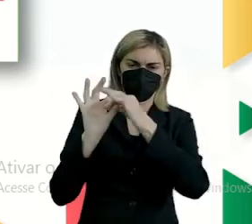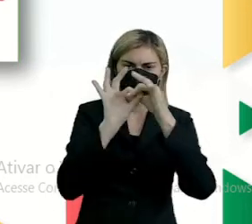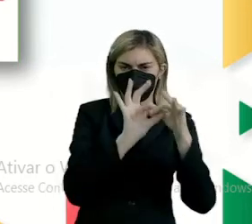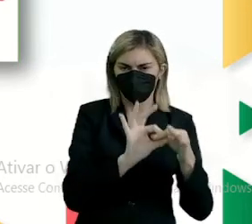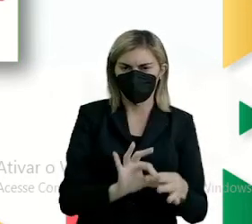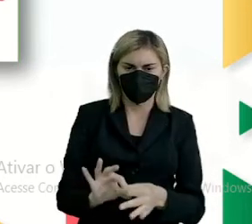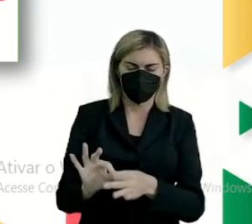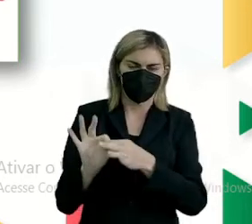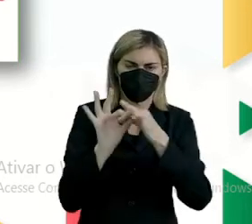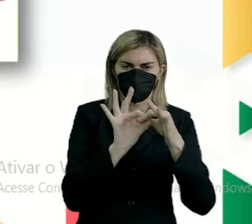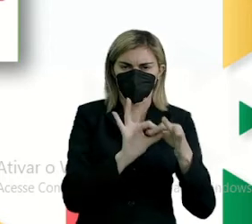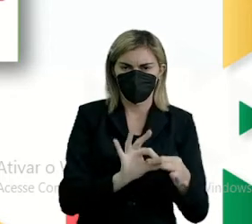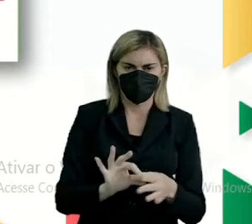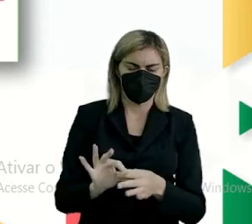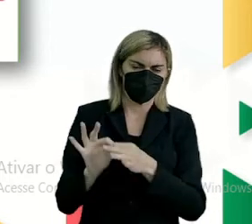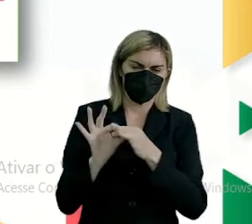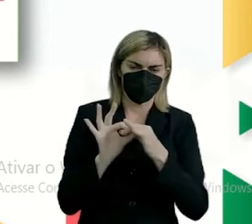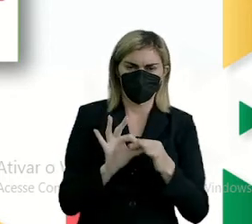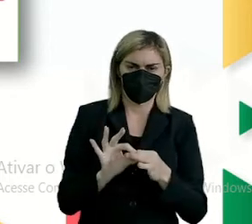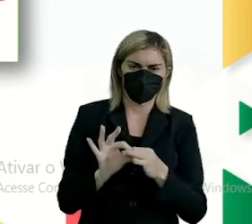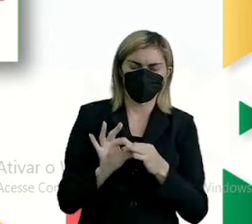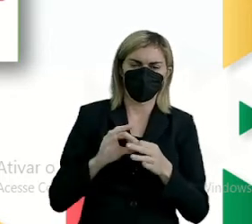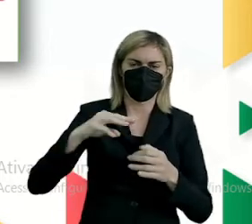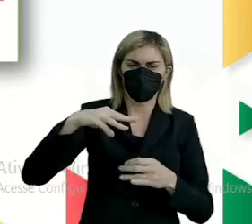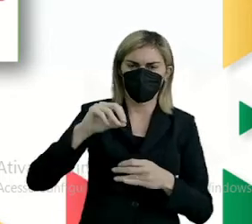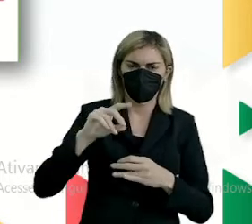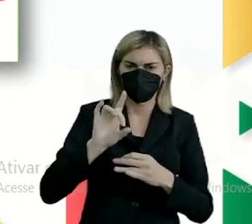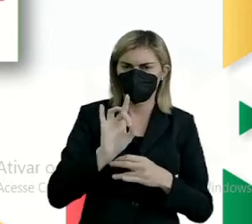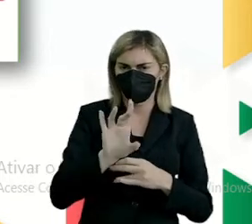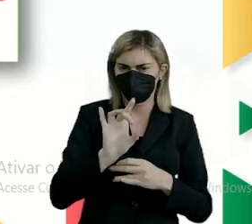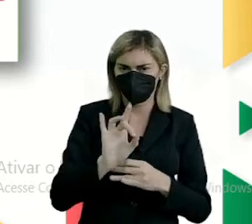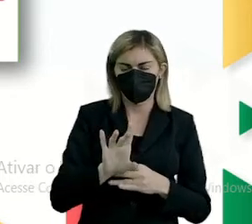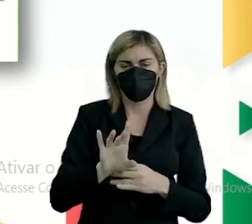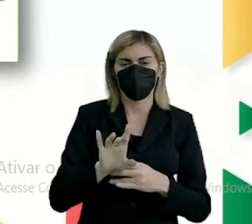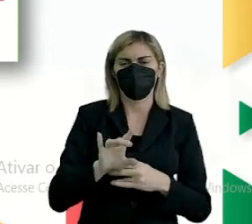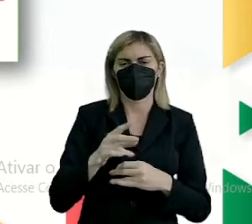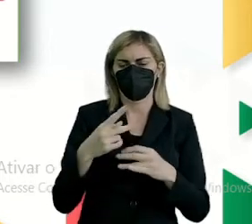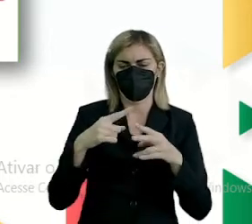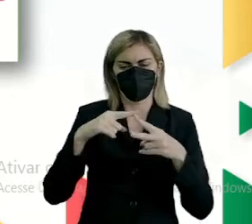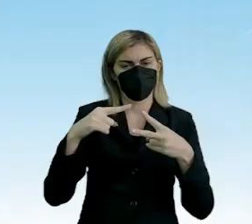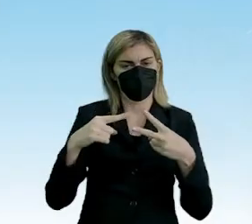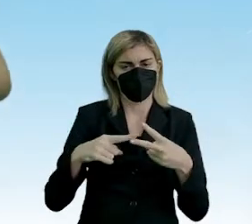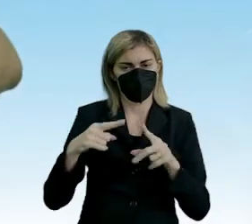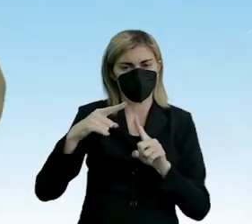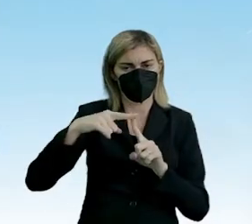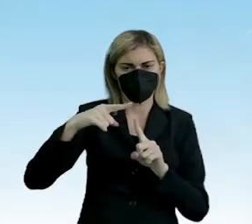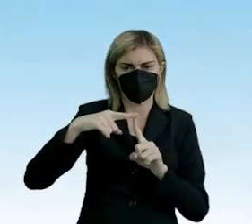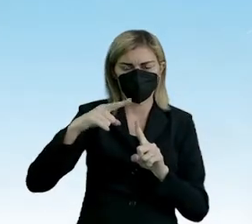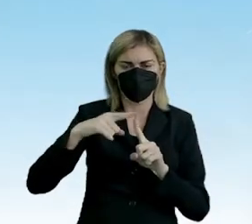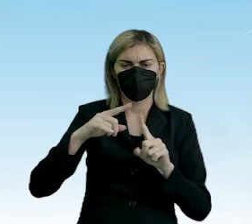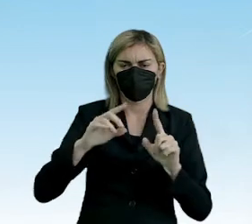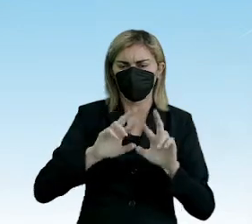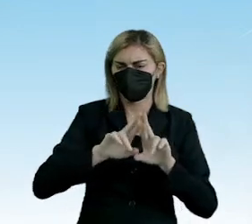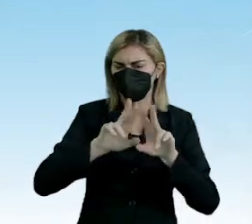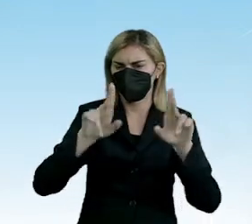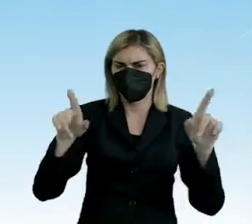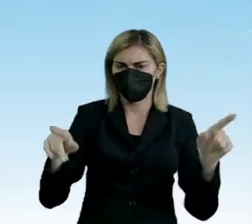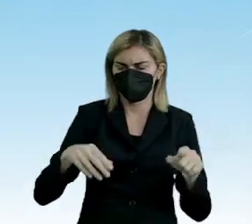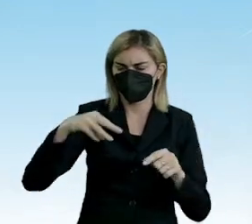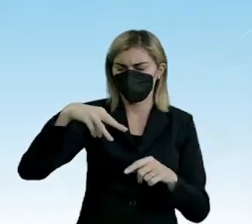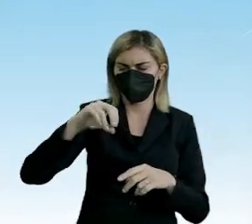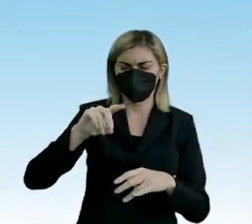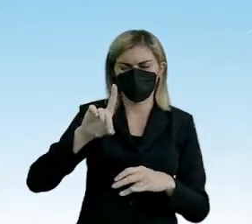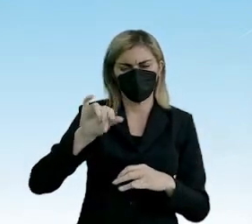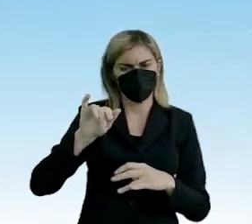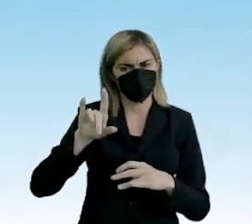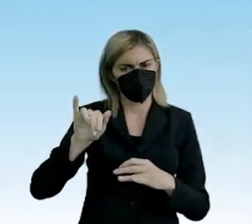não apenas um modo só, sim, e sim dois tipos, nós encontramos